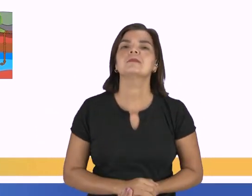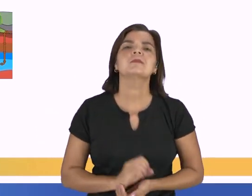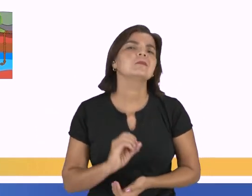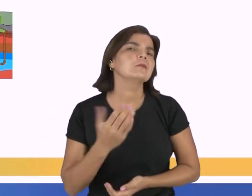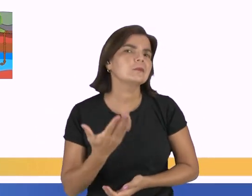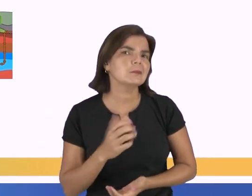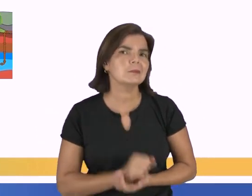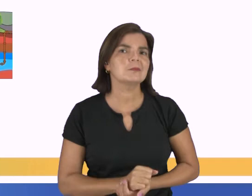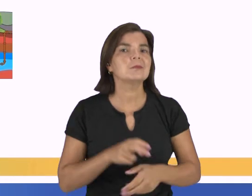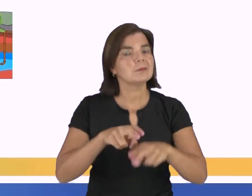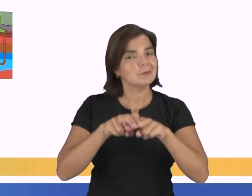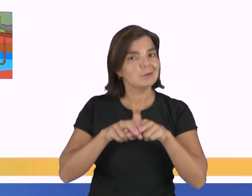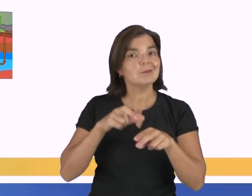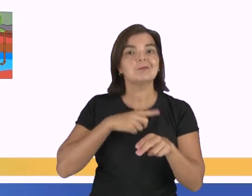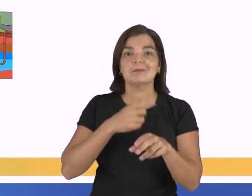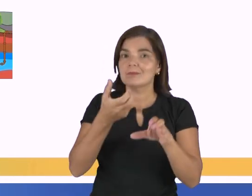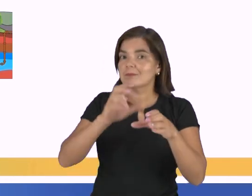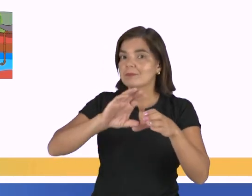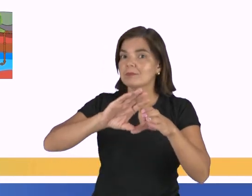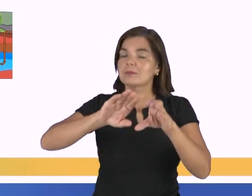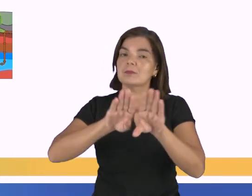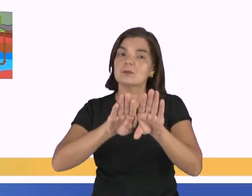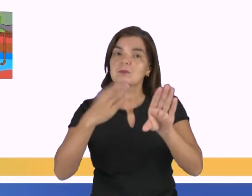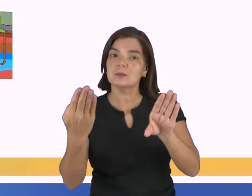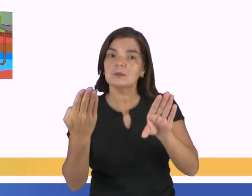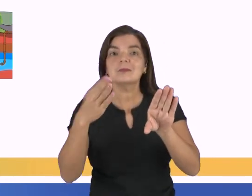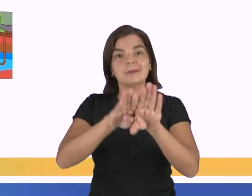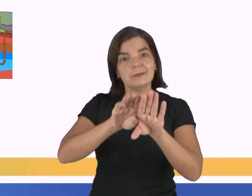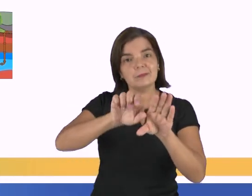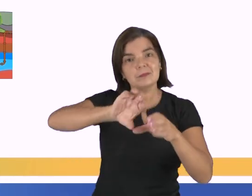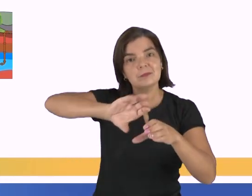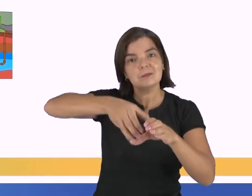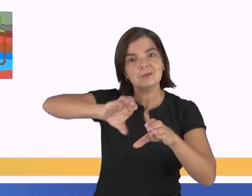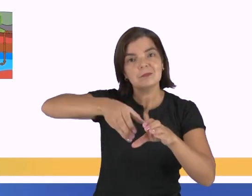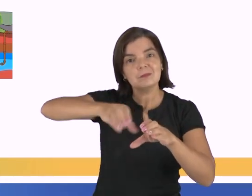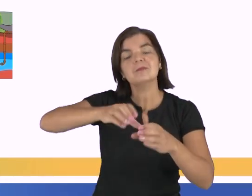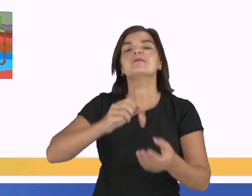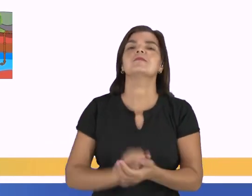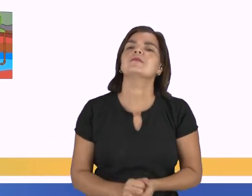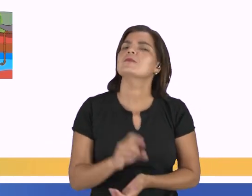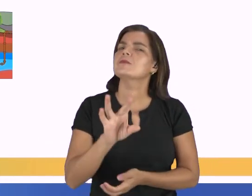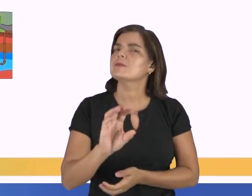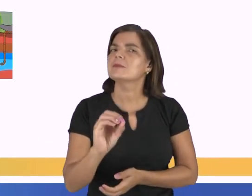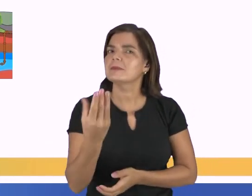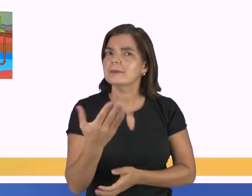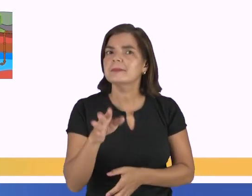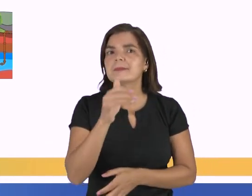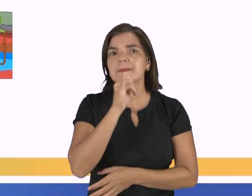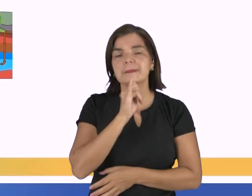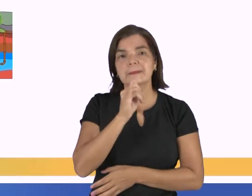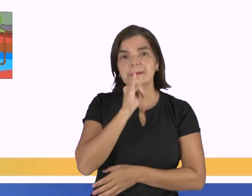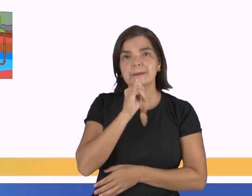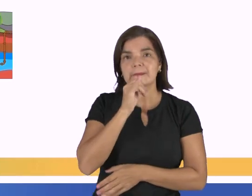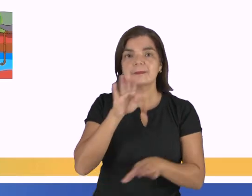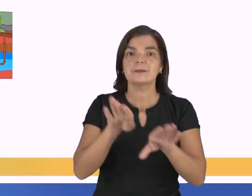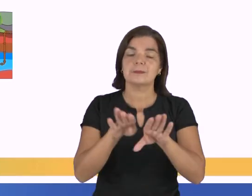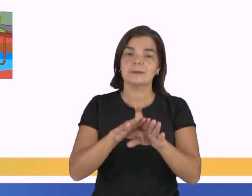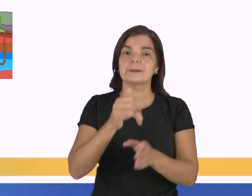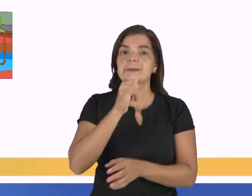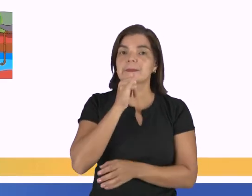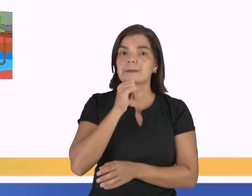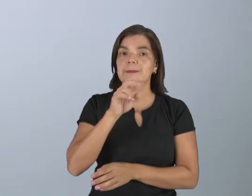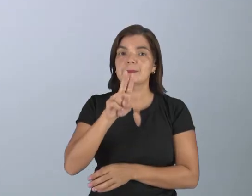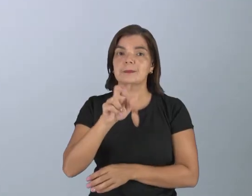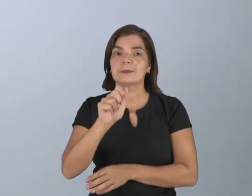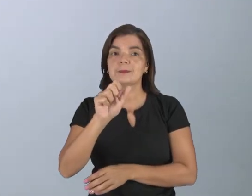que acontece? Por isso que tem um fechador, você abre e fecha. É isso que acontece nos vasos comunicantes. Só que o que acontece, por exemplo, com o vaso sanitário? Se